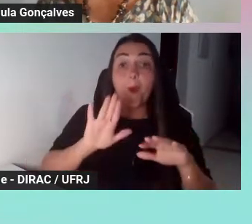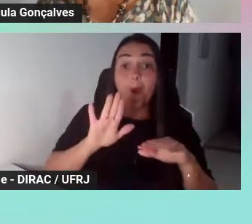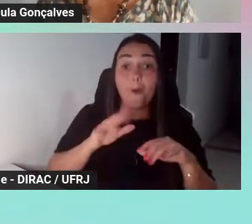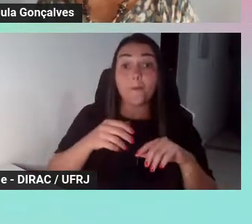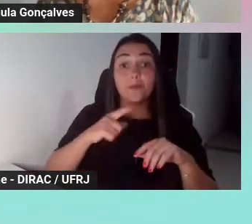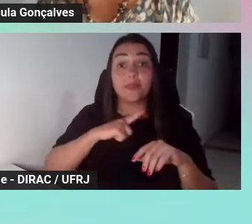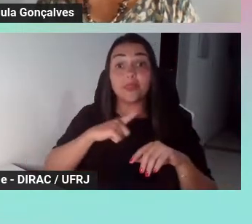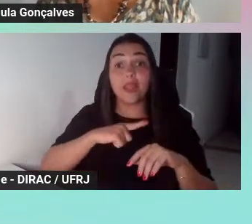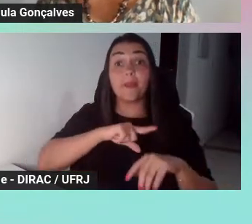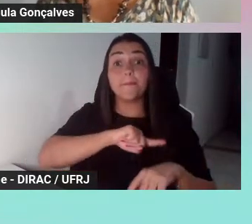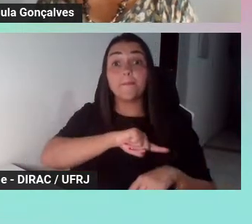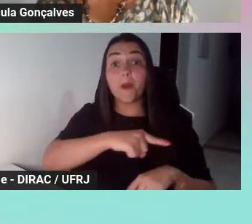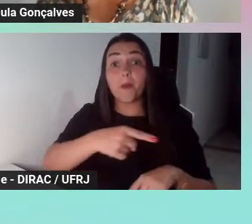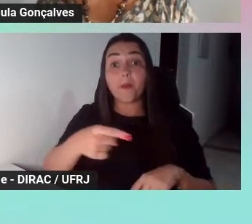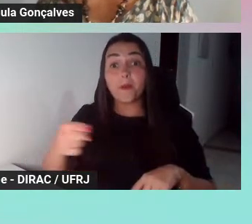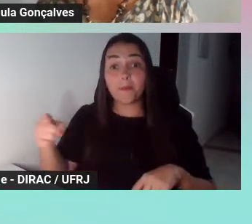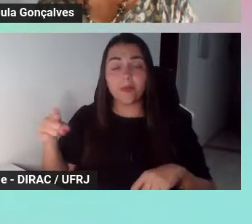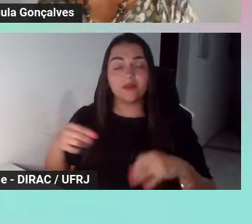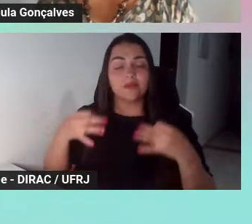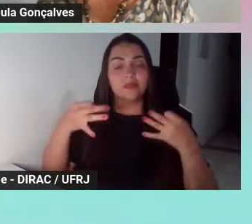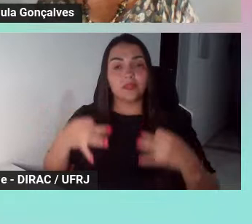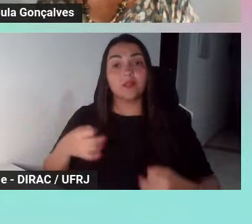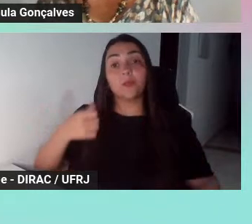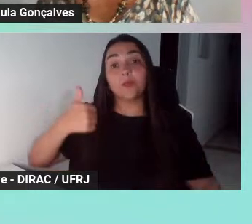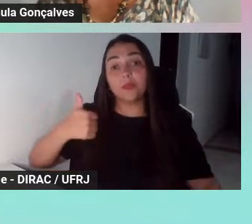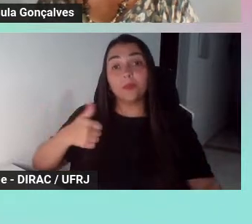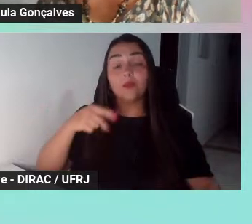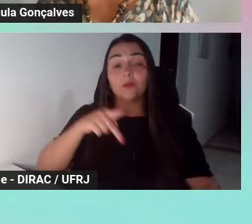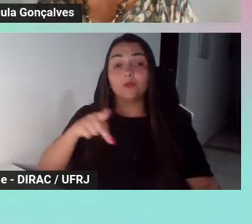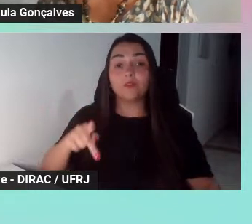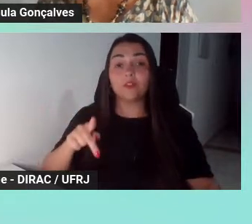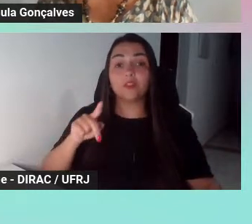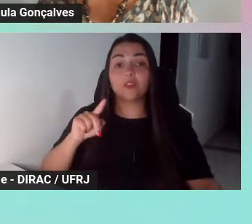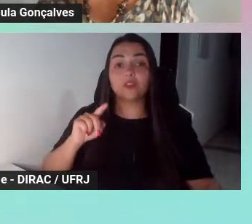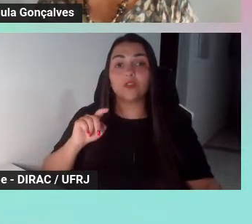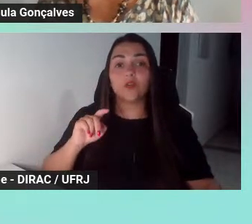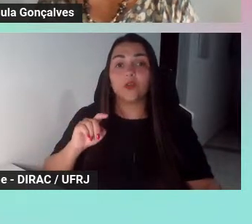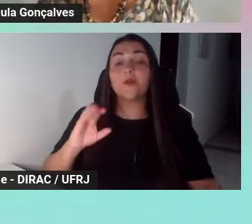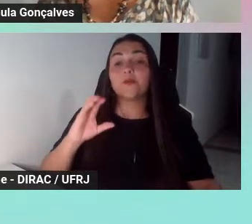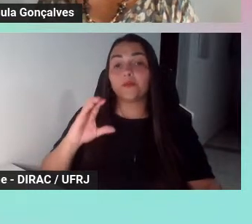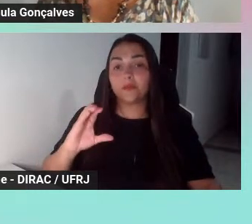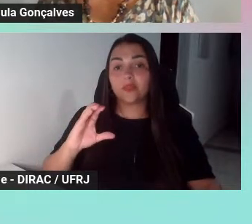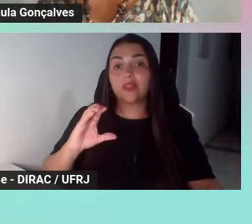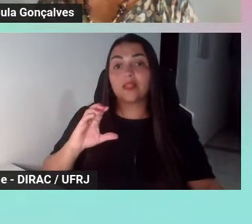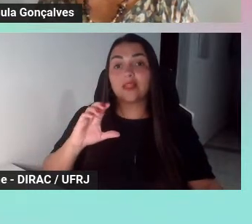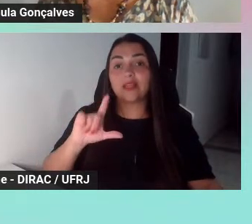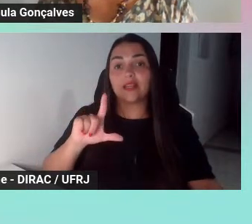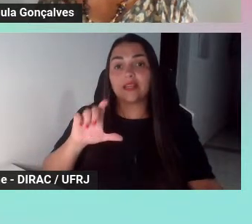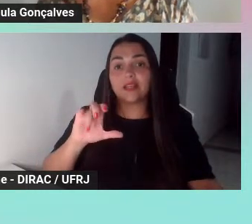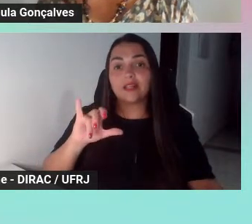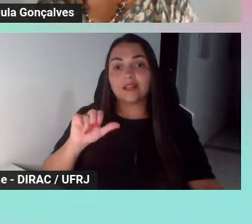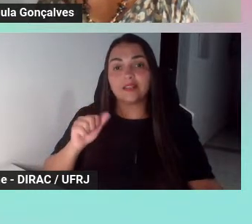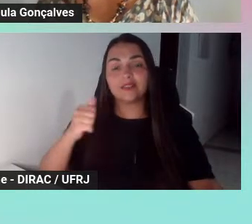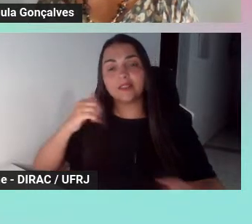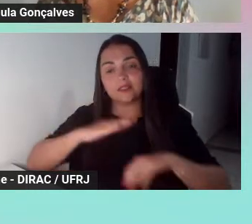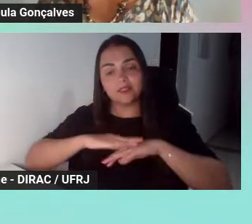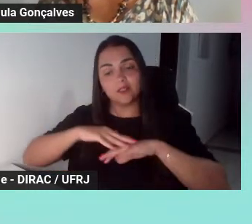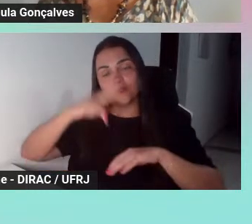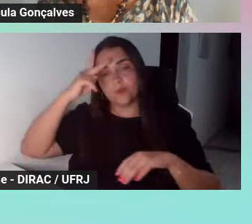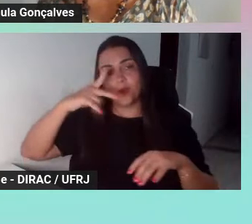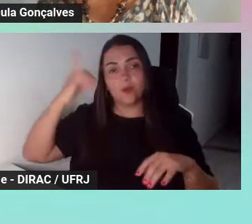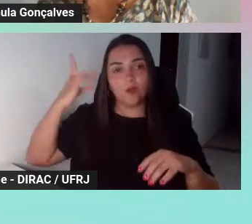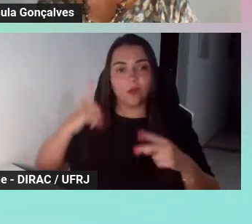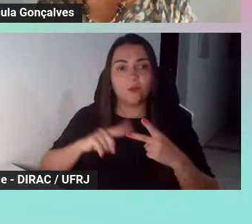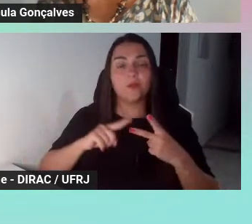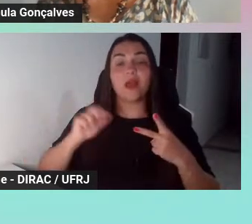elas vão falar também nessa ordem. Então, primeiro a professora Clélia se apresenta, se autodescreve, depois a professora Ana Paula e a